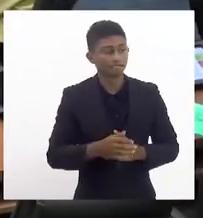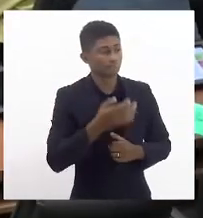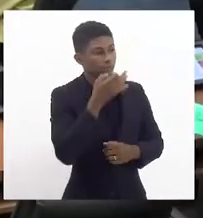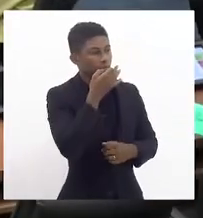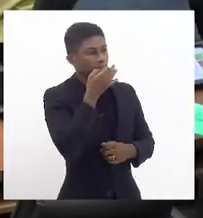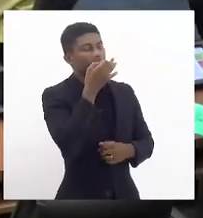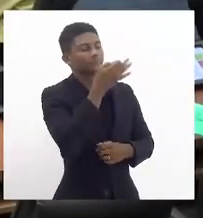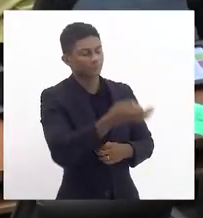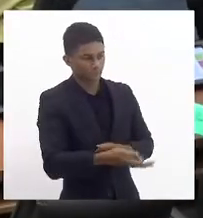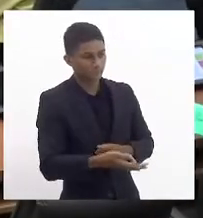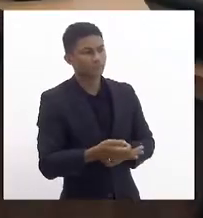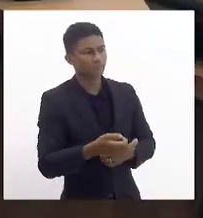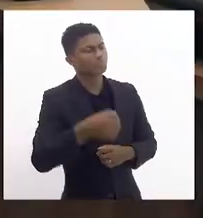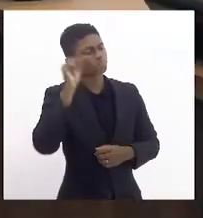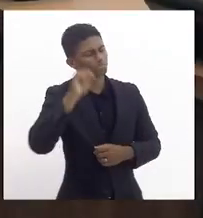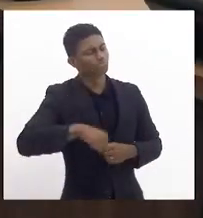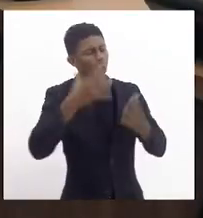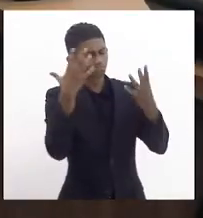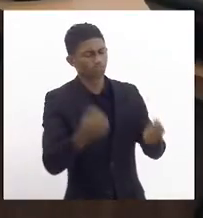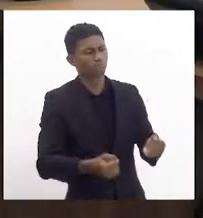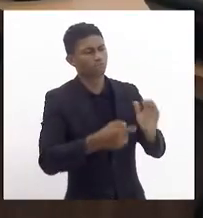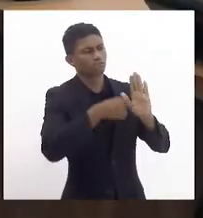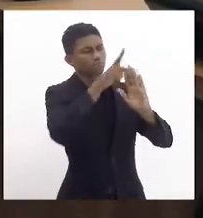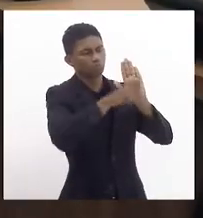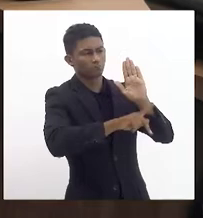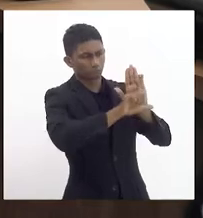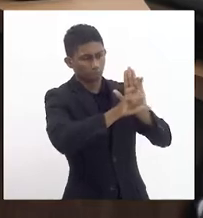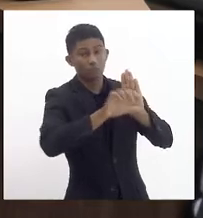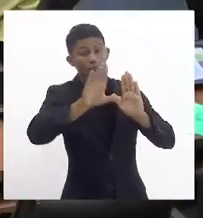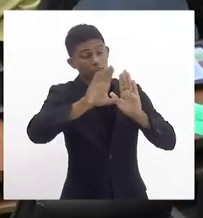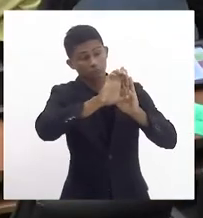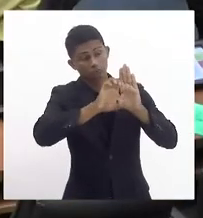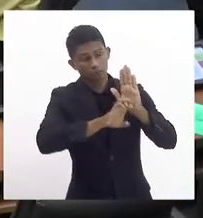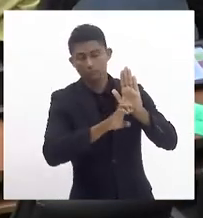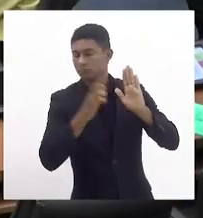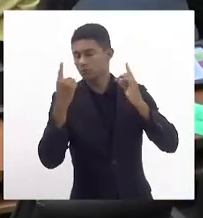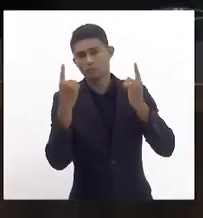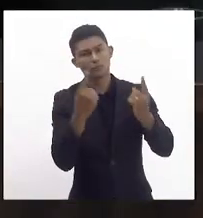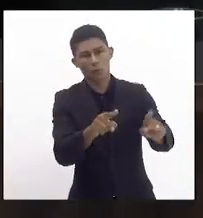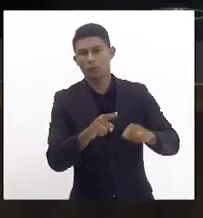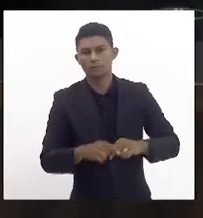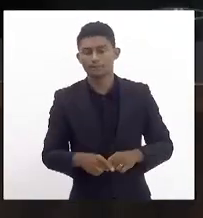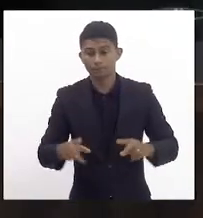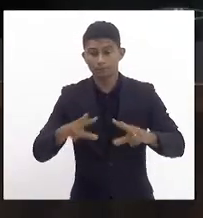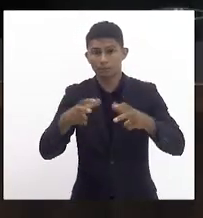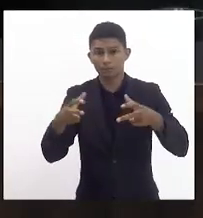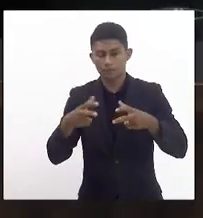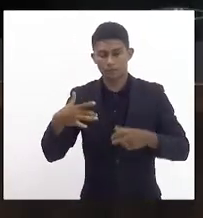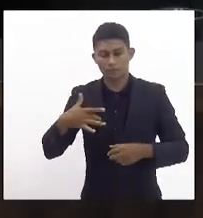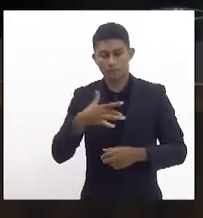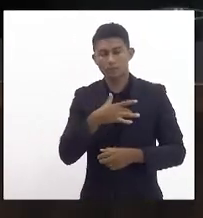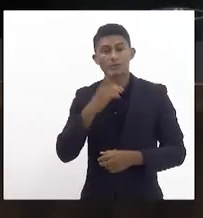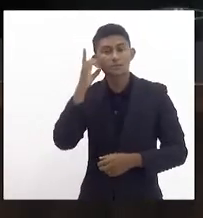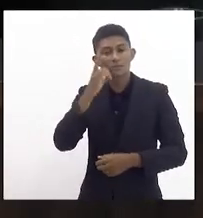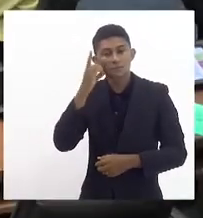parecer é favorável ao projeto e contrário a todas as emendas, presidente. Pela Comissão de Saúde, deputada Marta